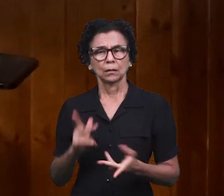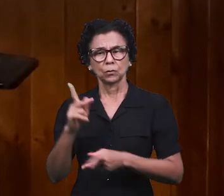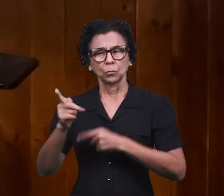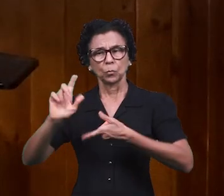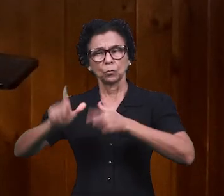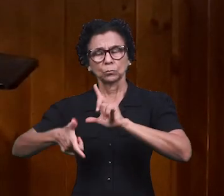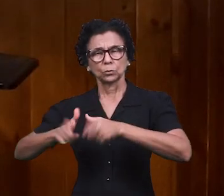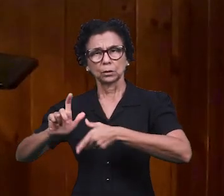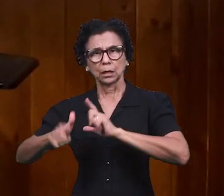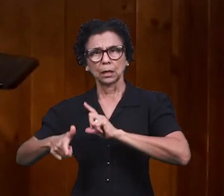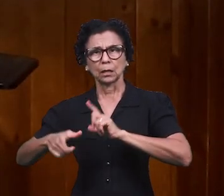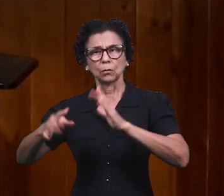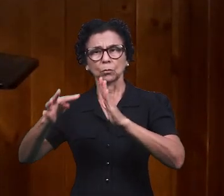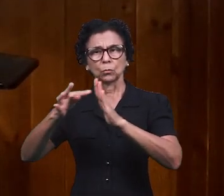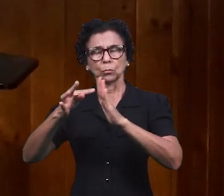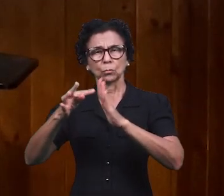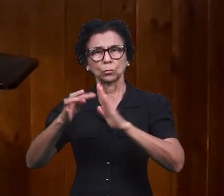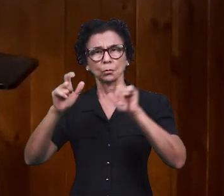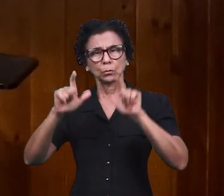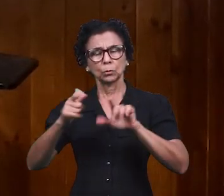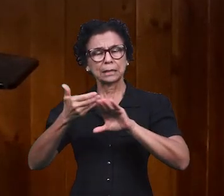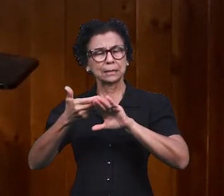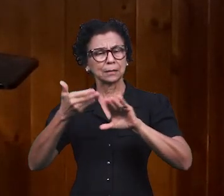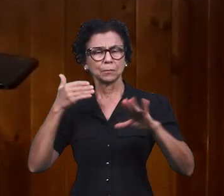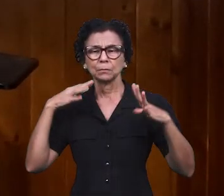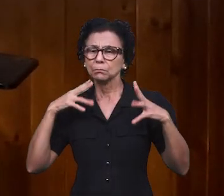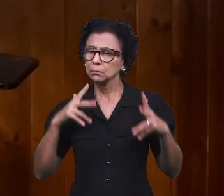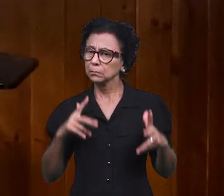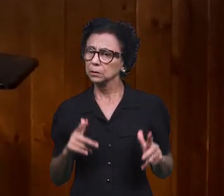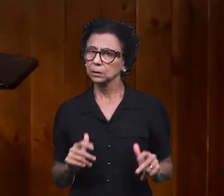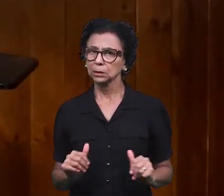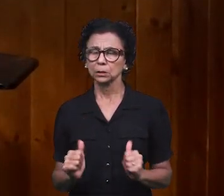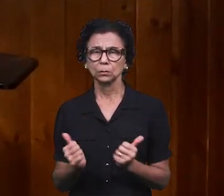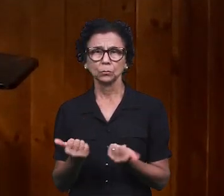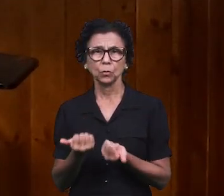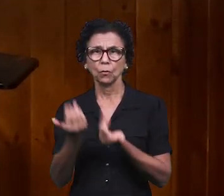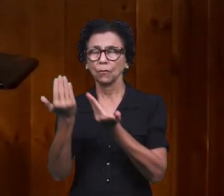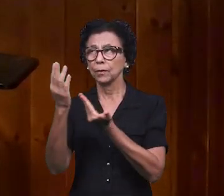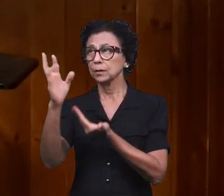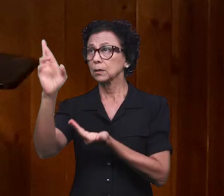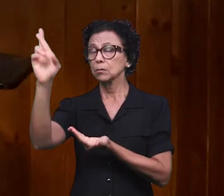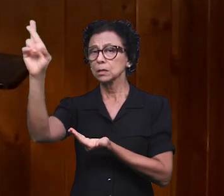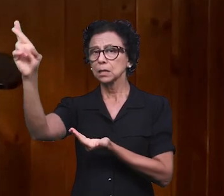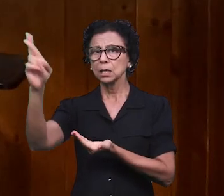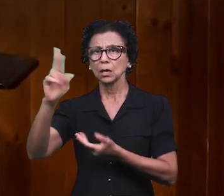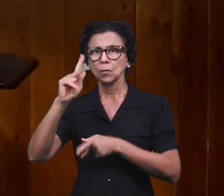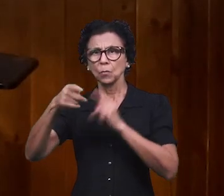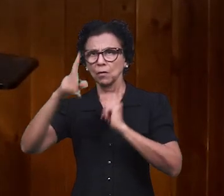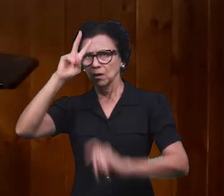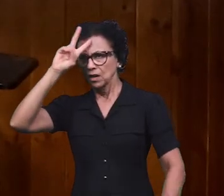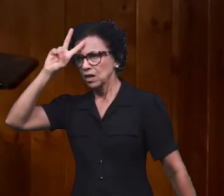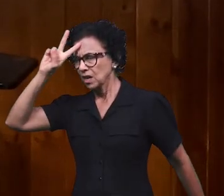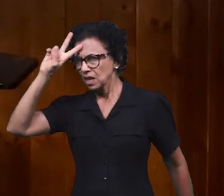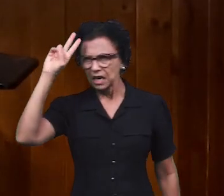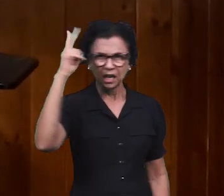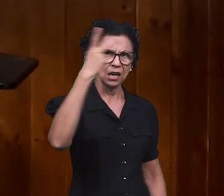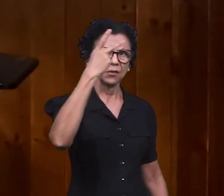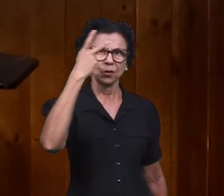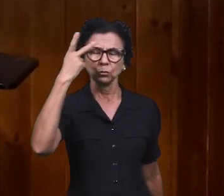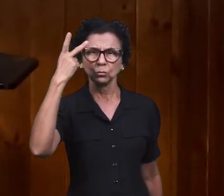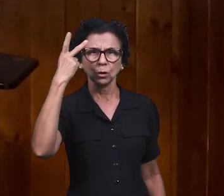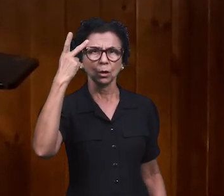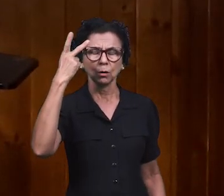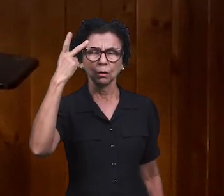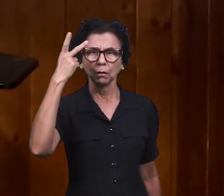o templo como um lugar santo, um lugar sagrado, consagrado ao Senhor, e eles se revoltaram,